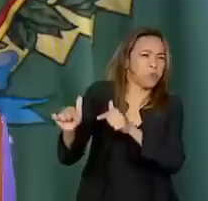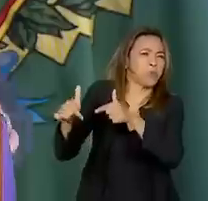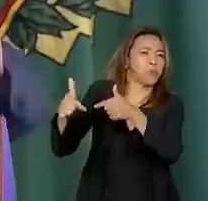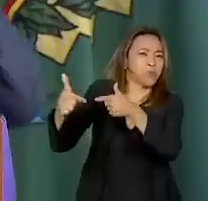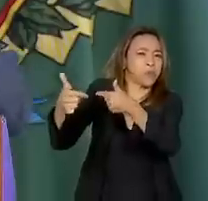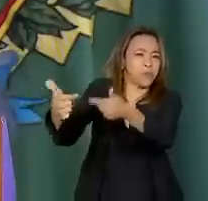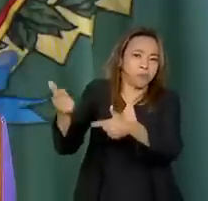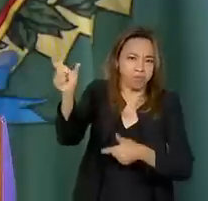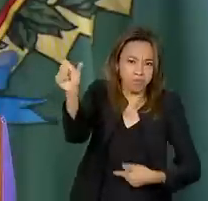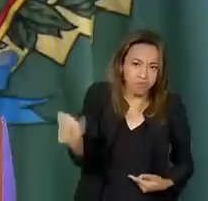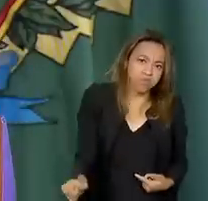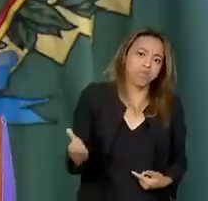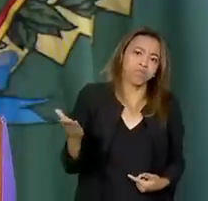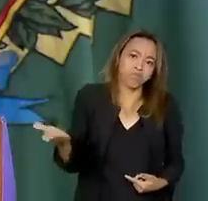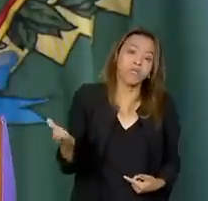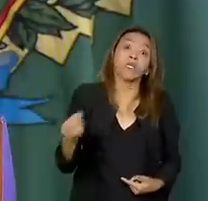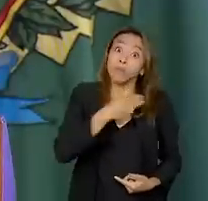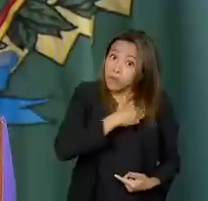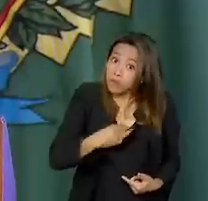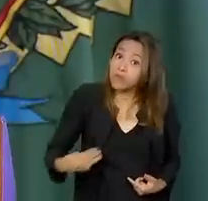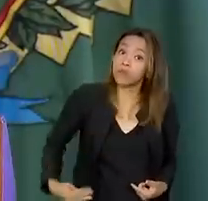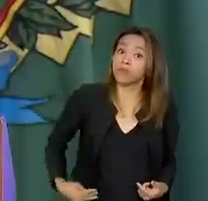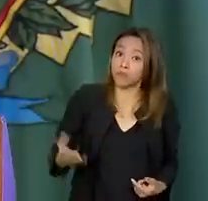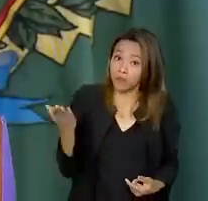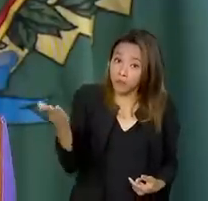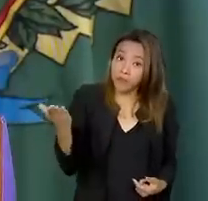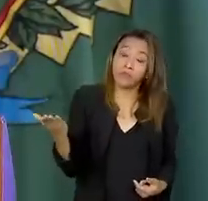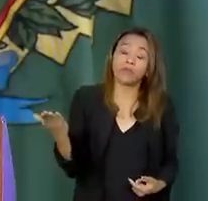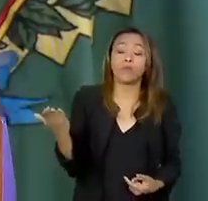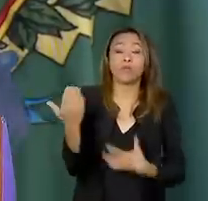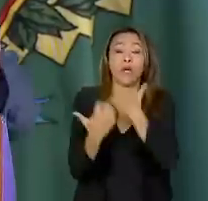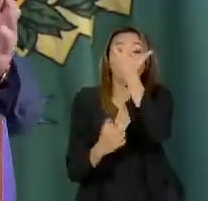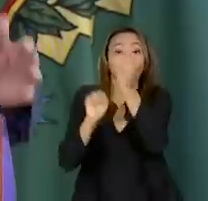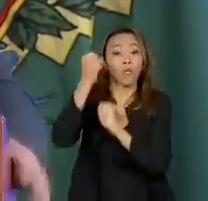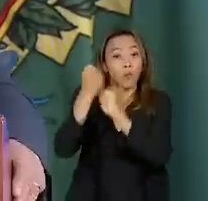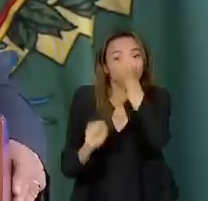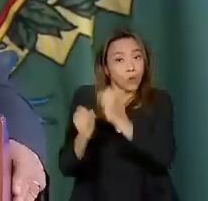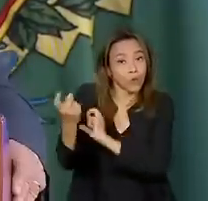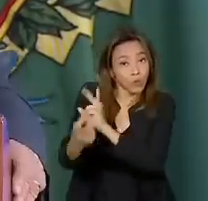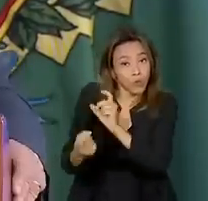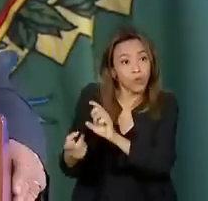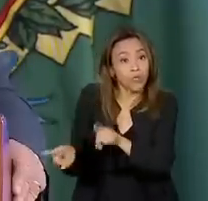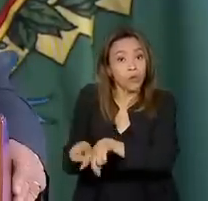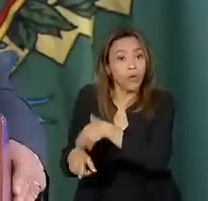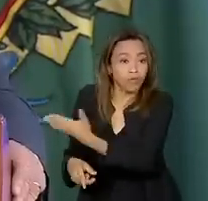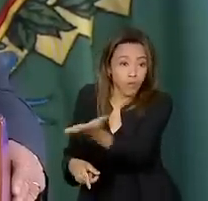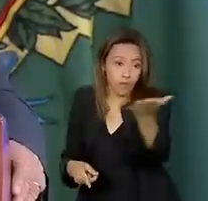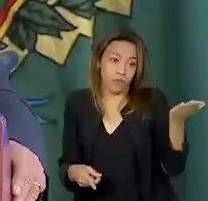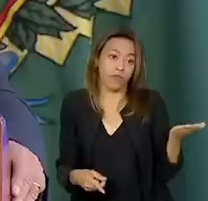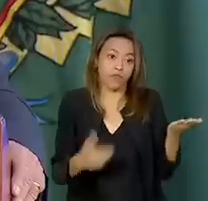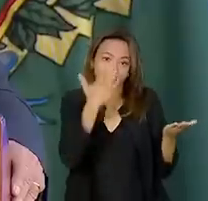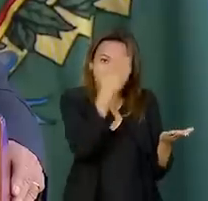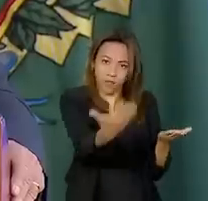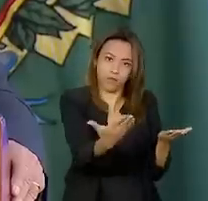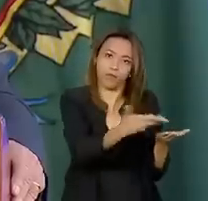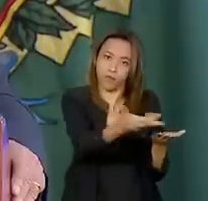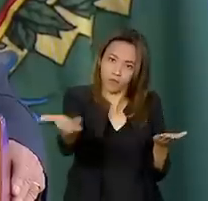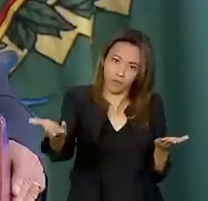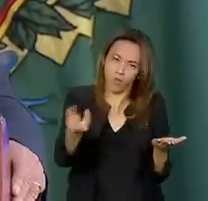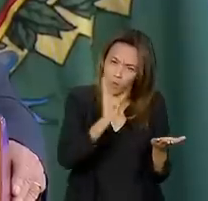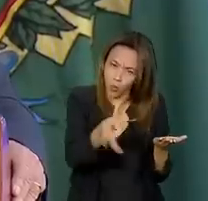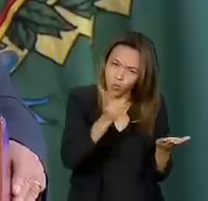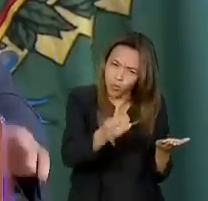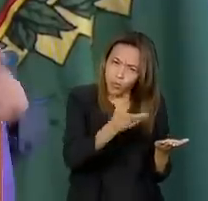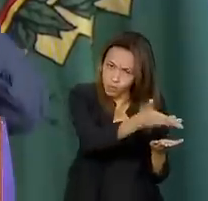um extraordinário ministro, sabe, de indústria e comércio. E quero agradecer a vocês. Continue